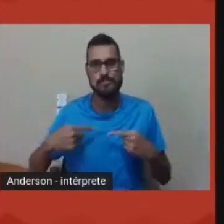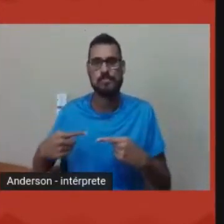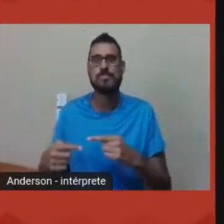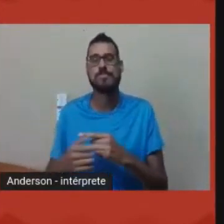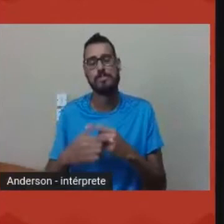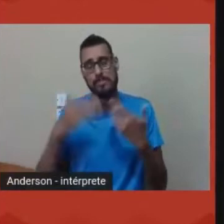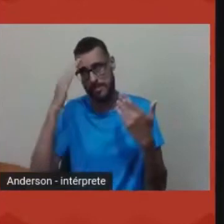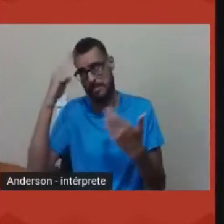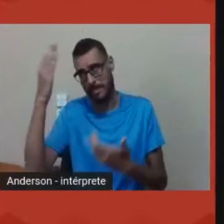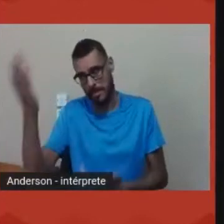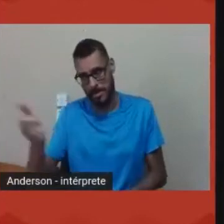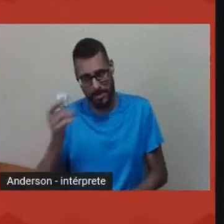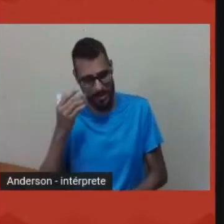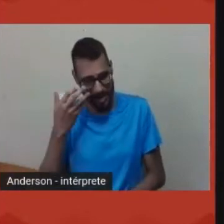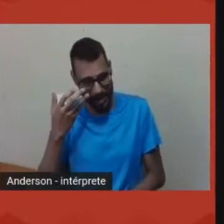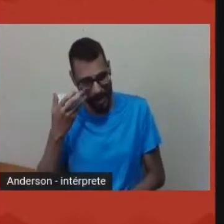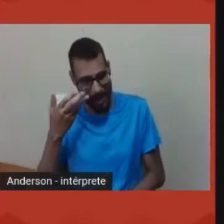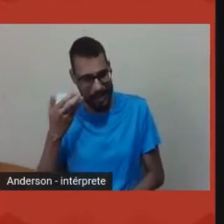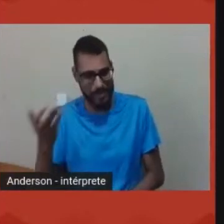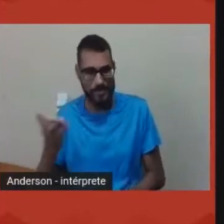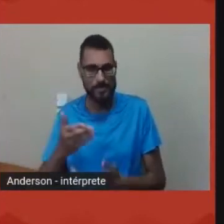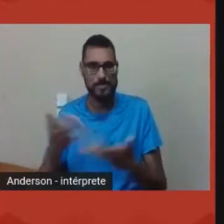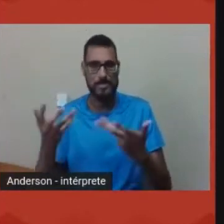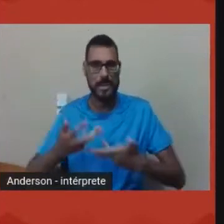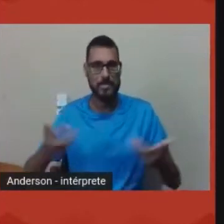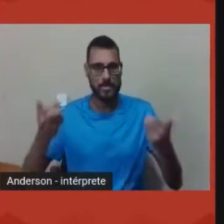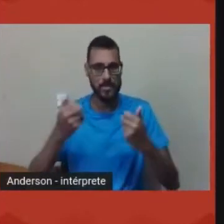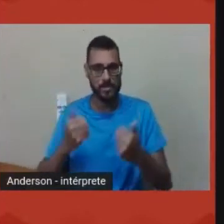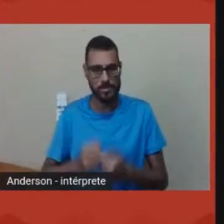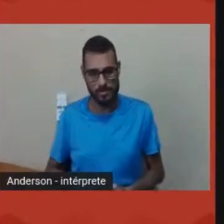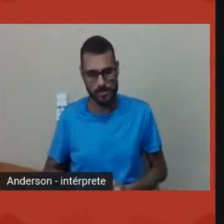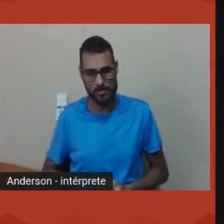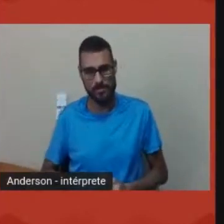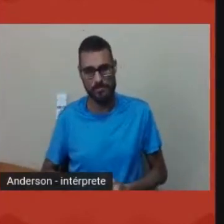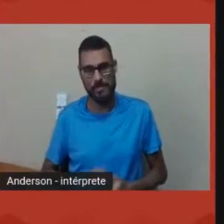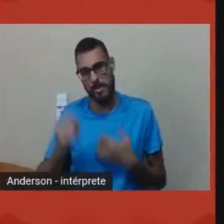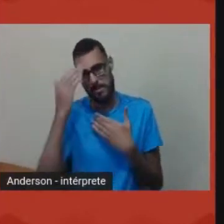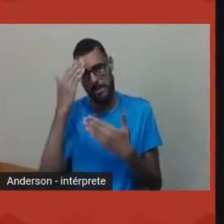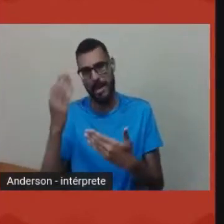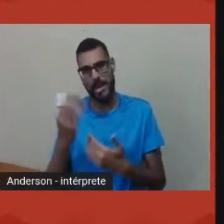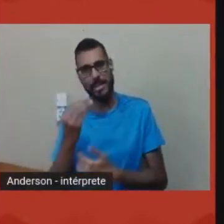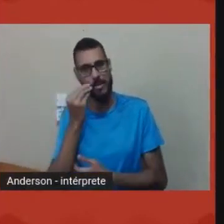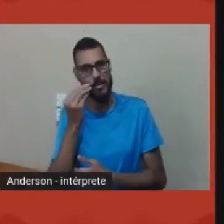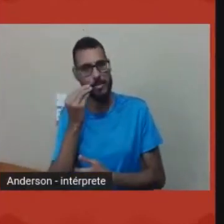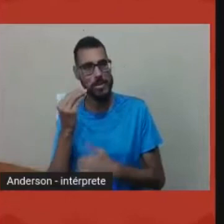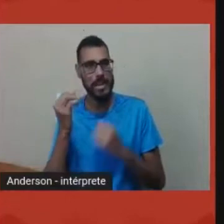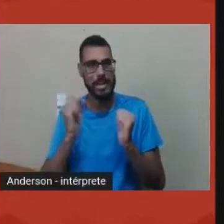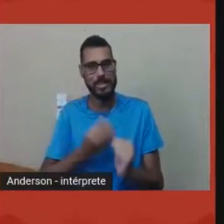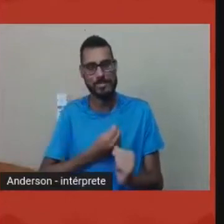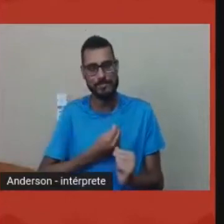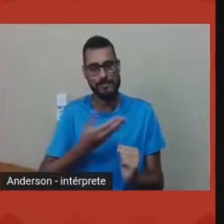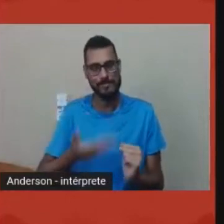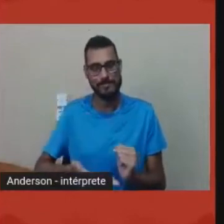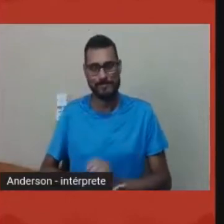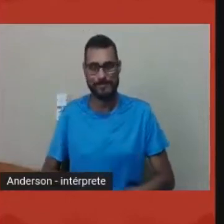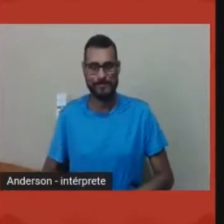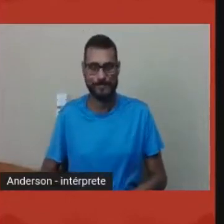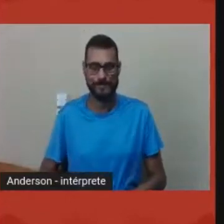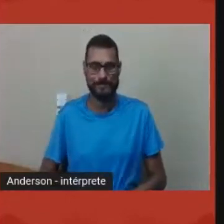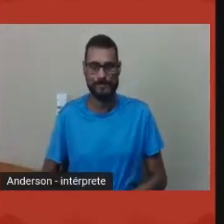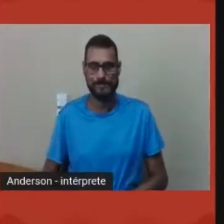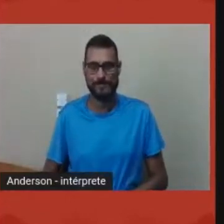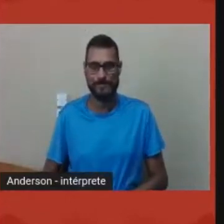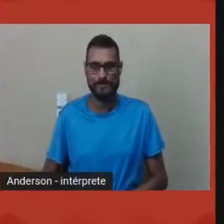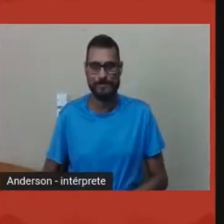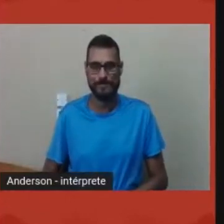gatos, tá bom? Maravilhoso. Obrigado pela oportunidade de estar aqui com vocês. Legal. Como disse